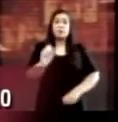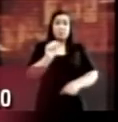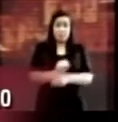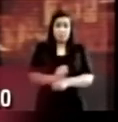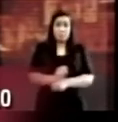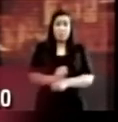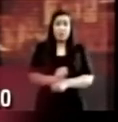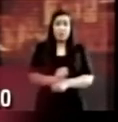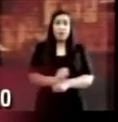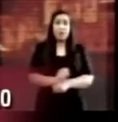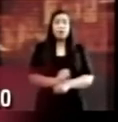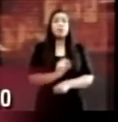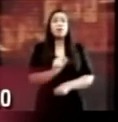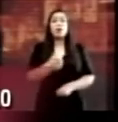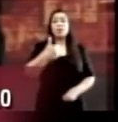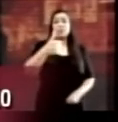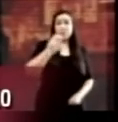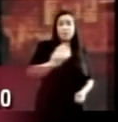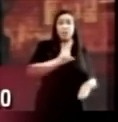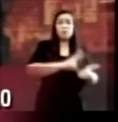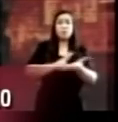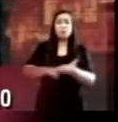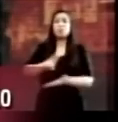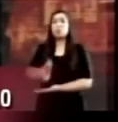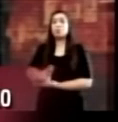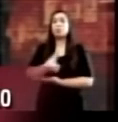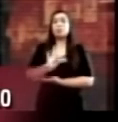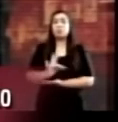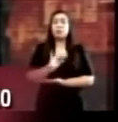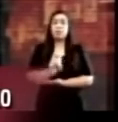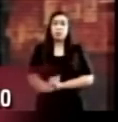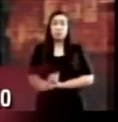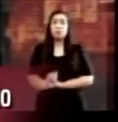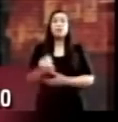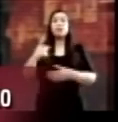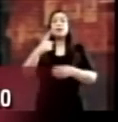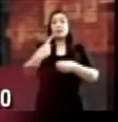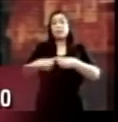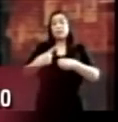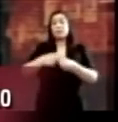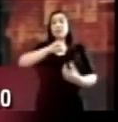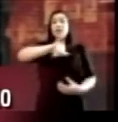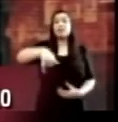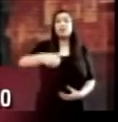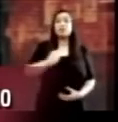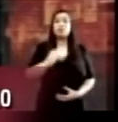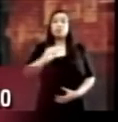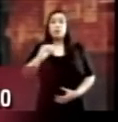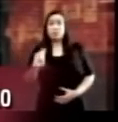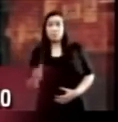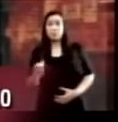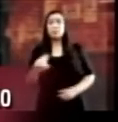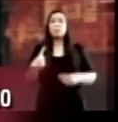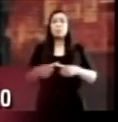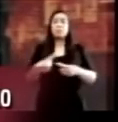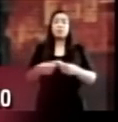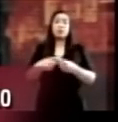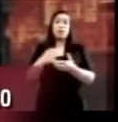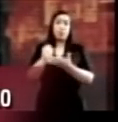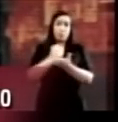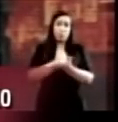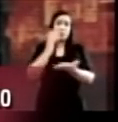desativados serão os 10 leitos de UTI de Jaci, porque termina o contrato com o Jaci